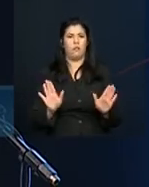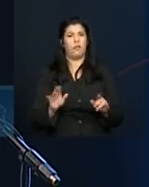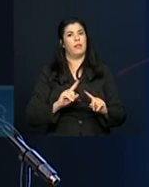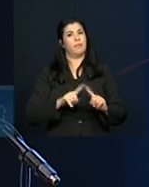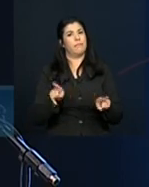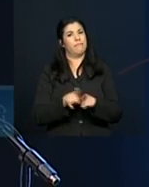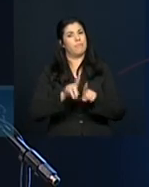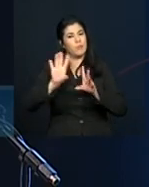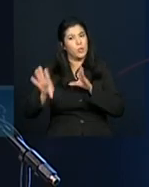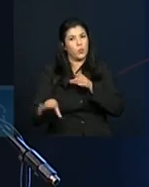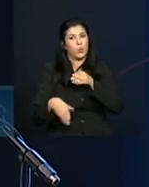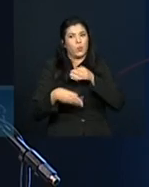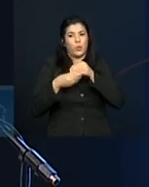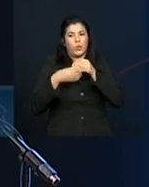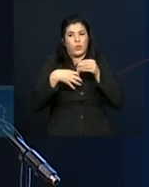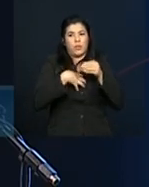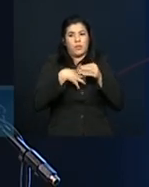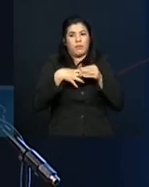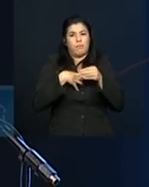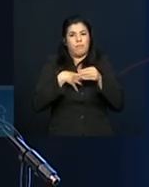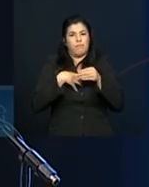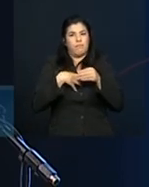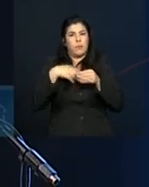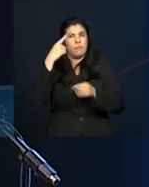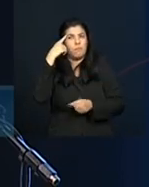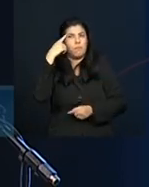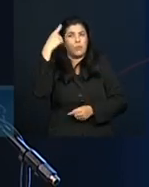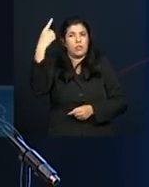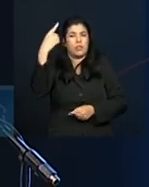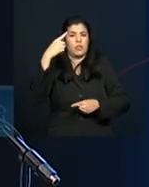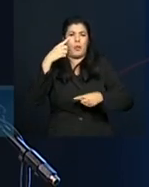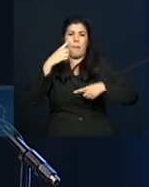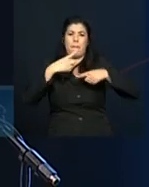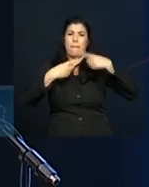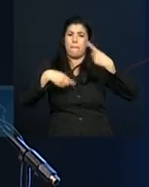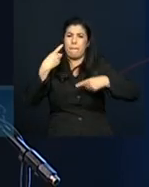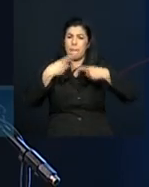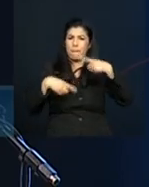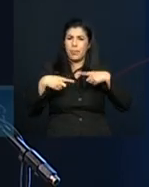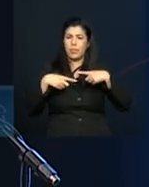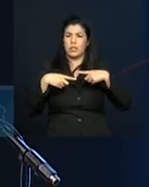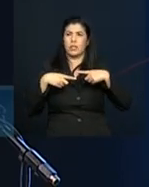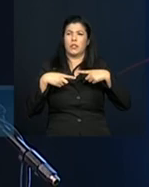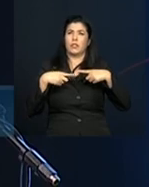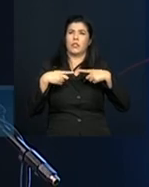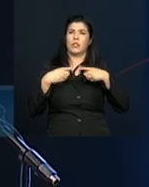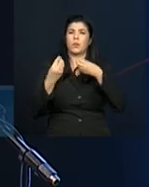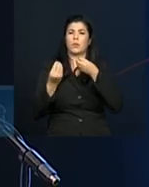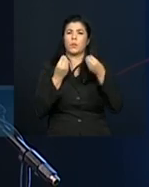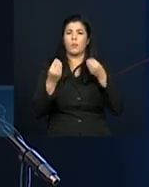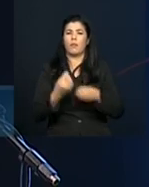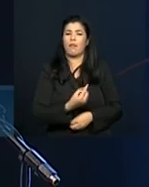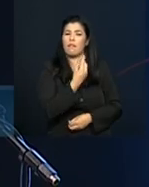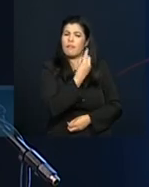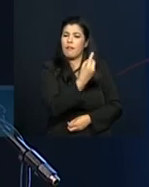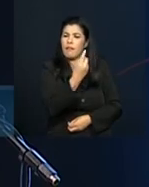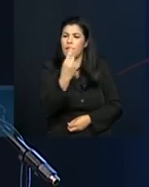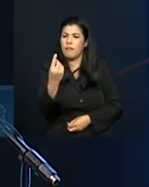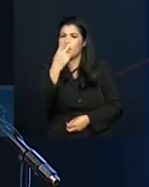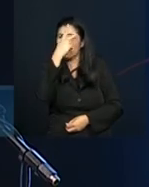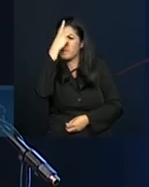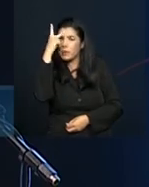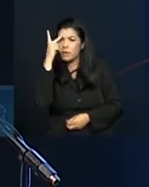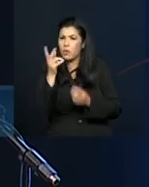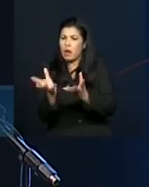como incorporou no desenho da sua política de uma maneira micro, assim, no sentido, quer dizer, cada beneficiário do